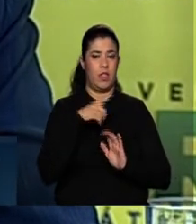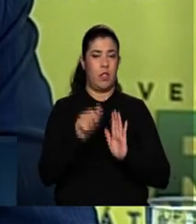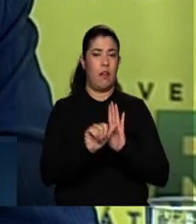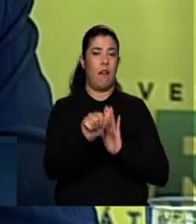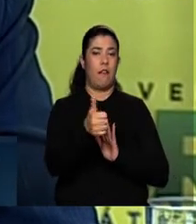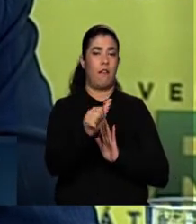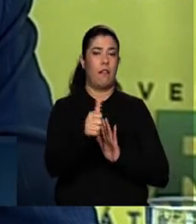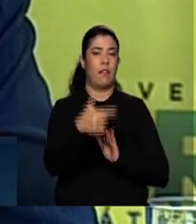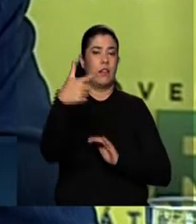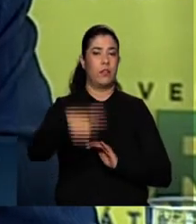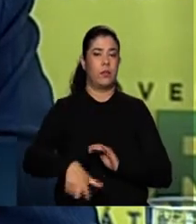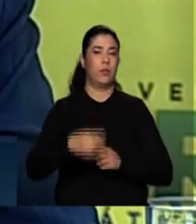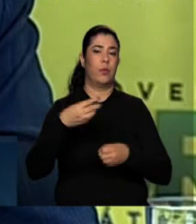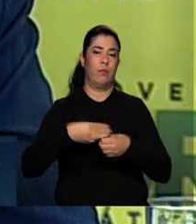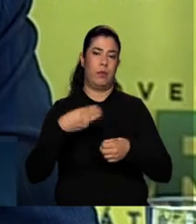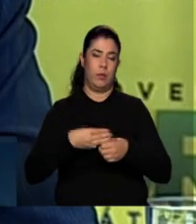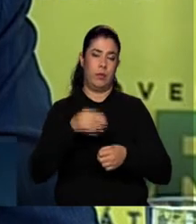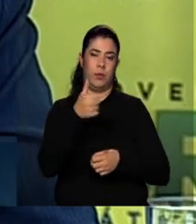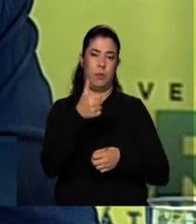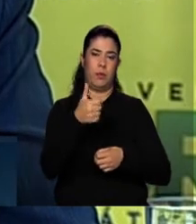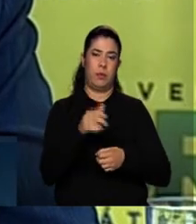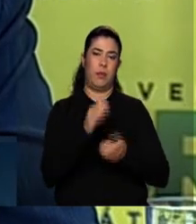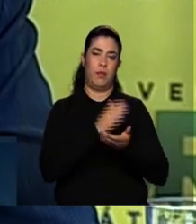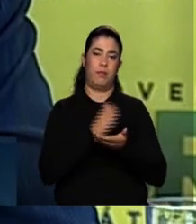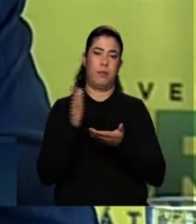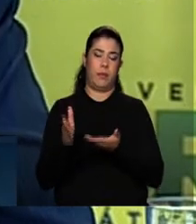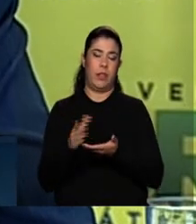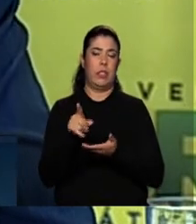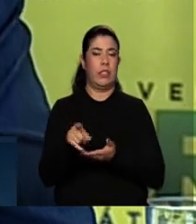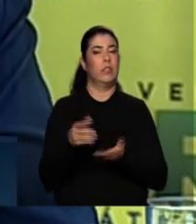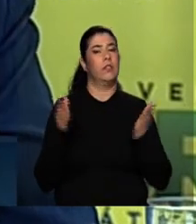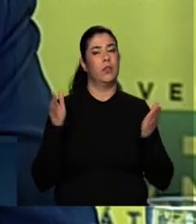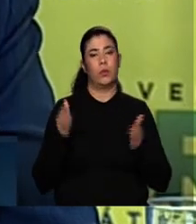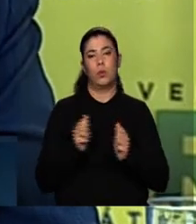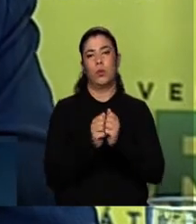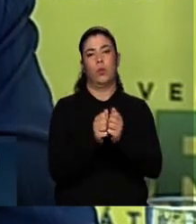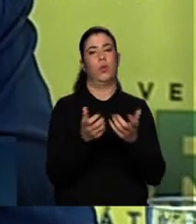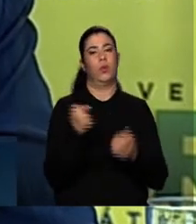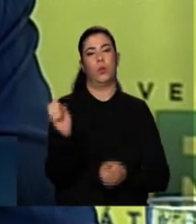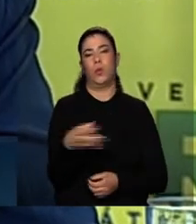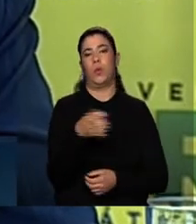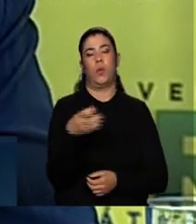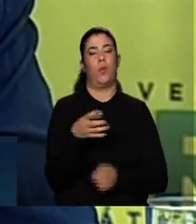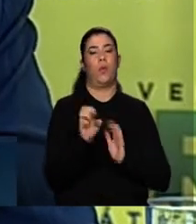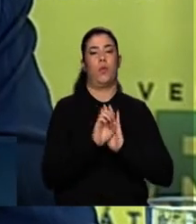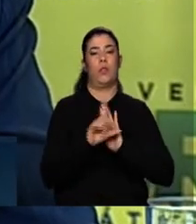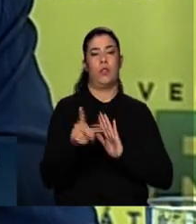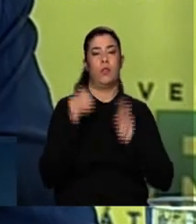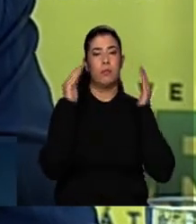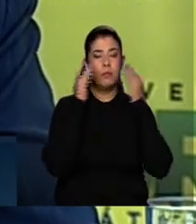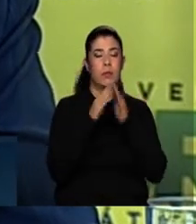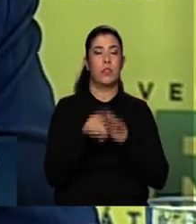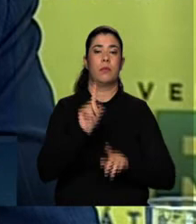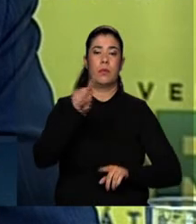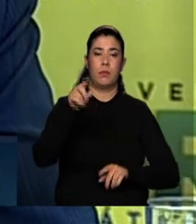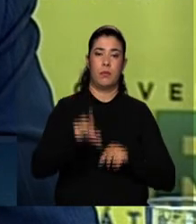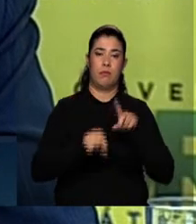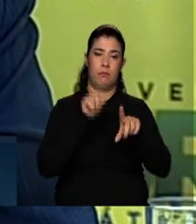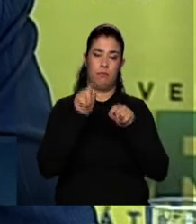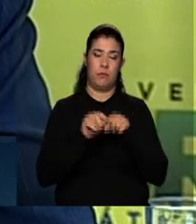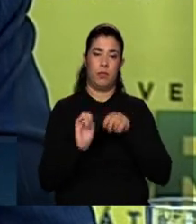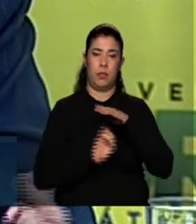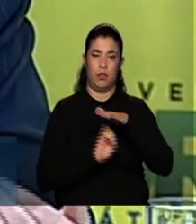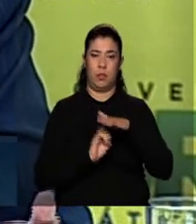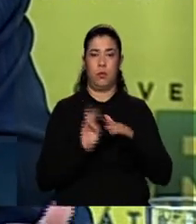desses municípios. E, eventualmente, eles entrarão ou junto ou num edital específico para depois selecionar a